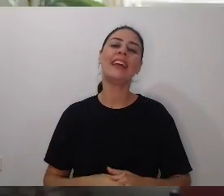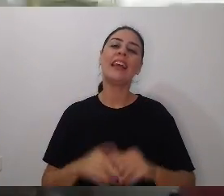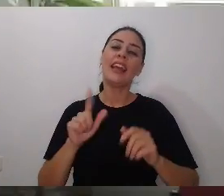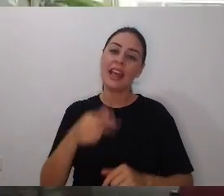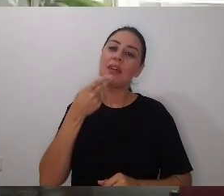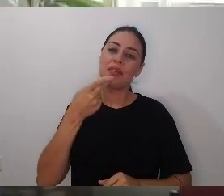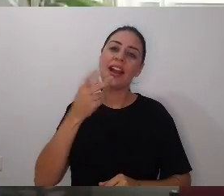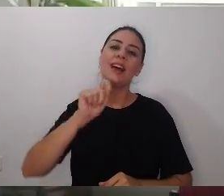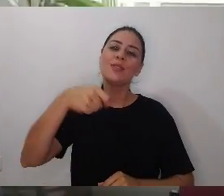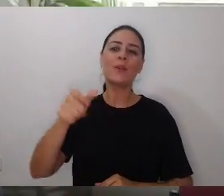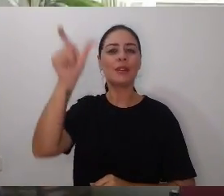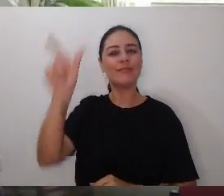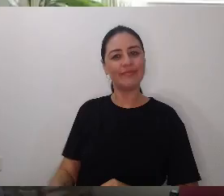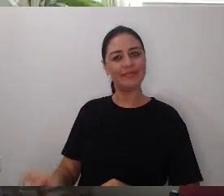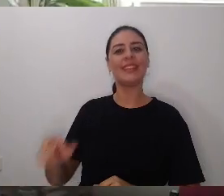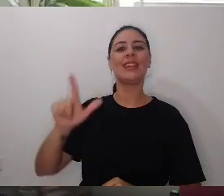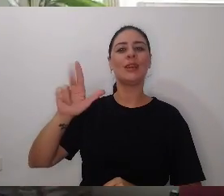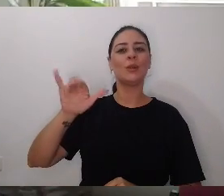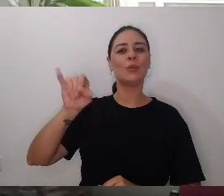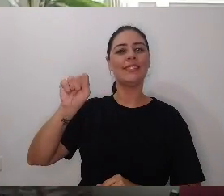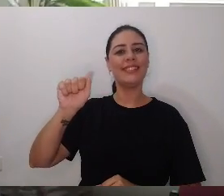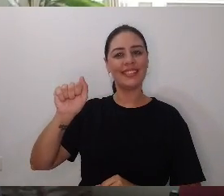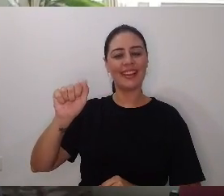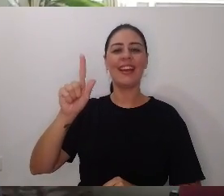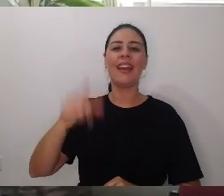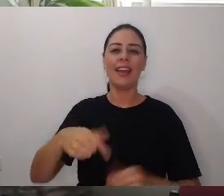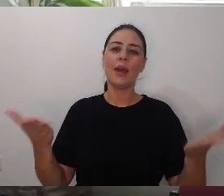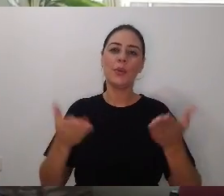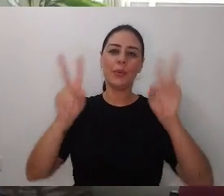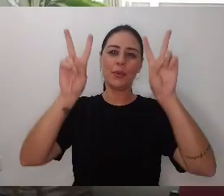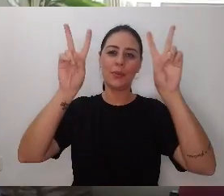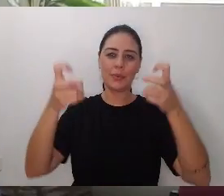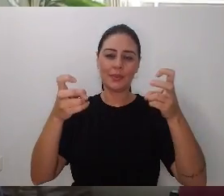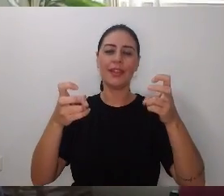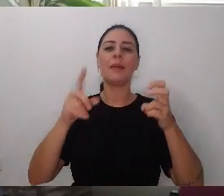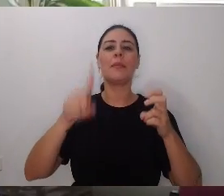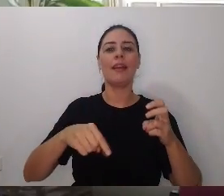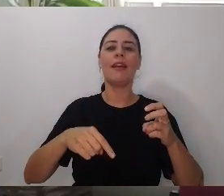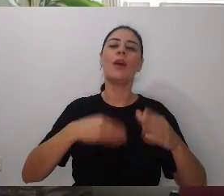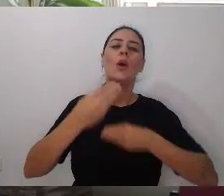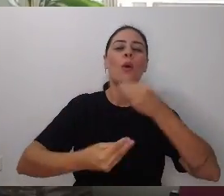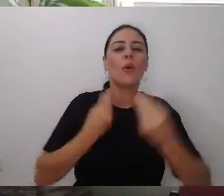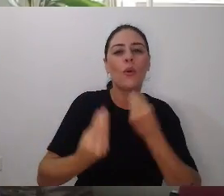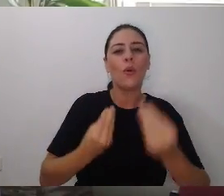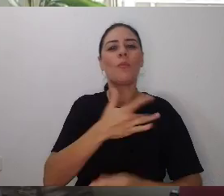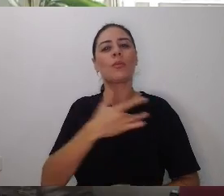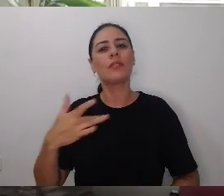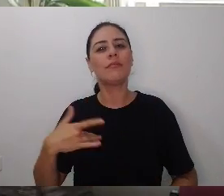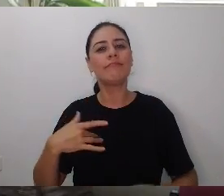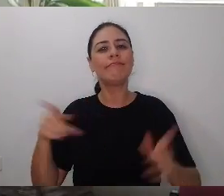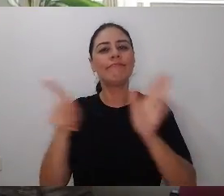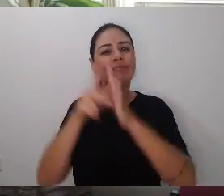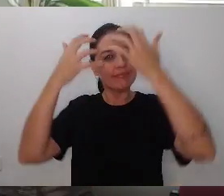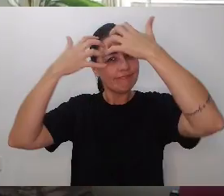Obrigada, Patrícia. E falar um pouquinho da Luísa agora, né? A Luísa que vem com o título da nossa formação de hoje, que é a